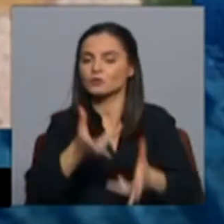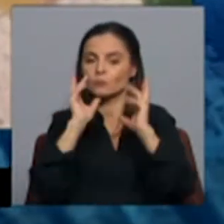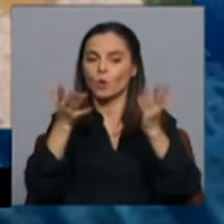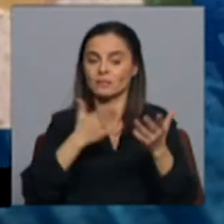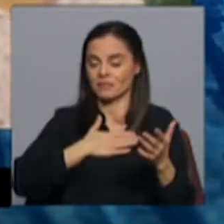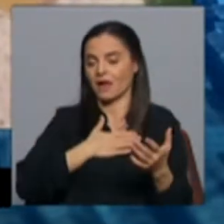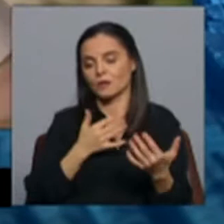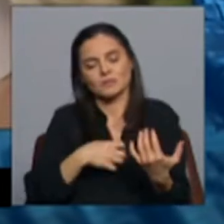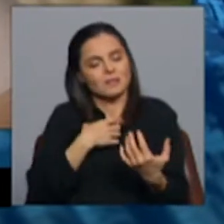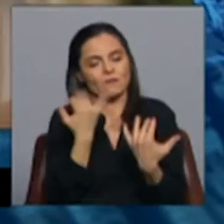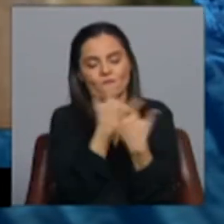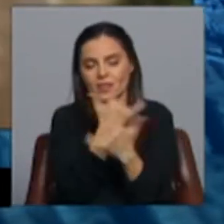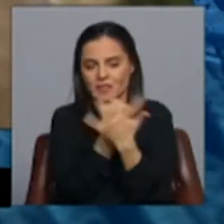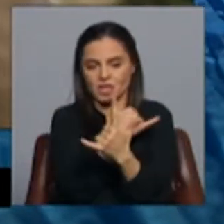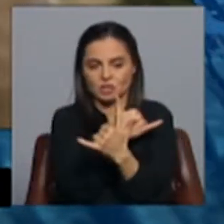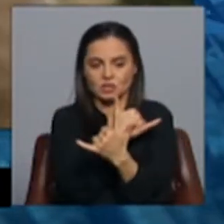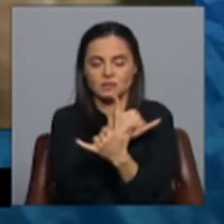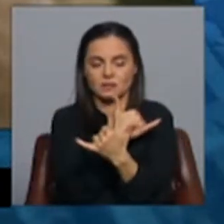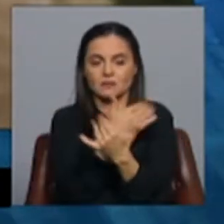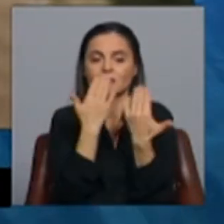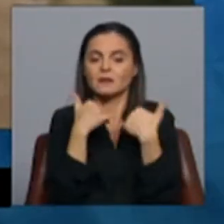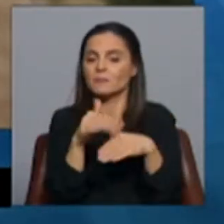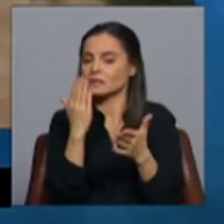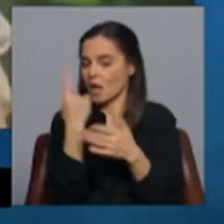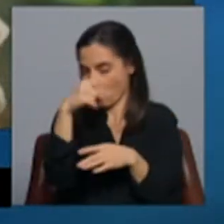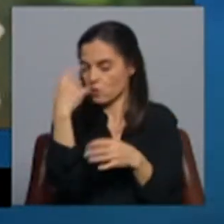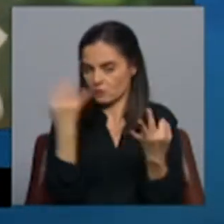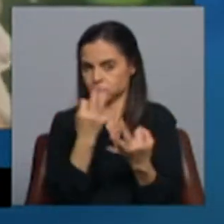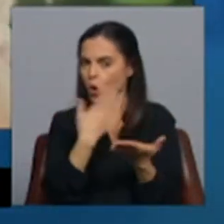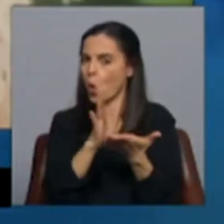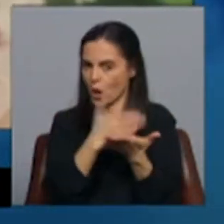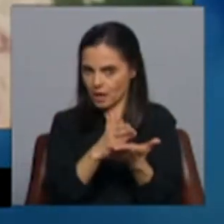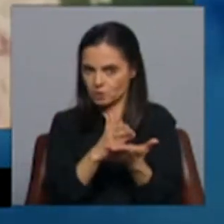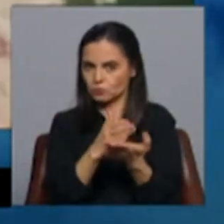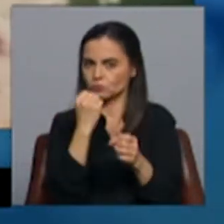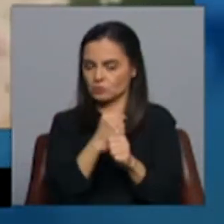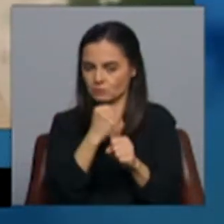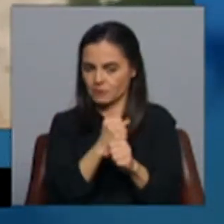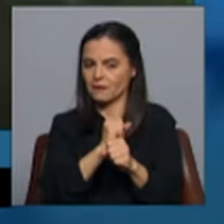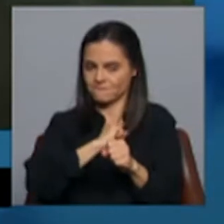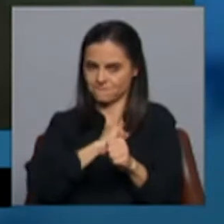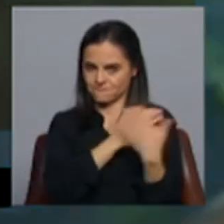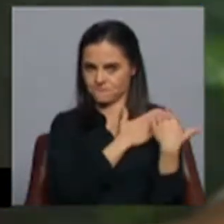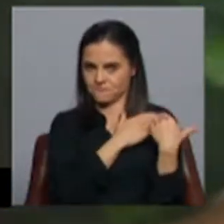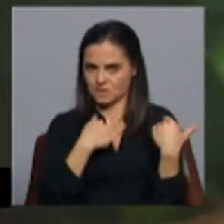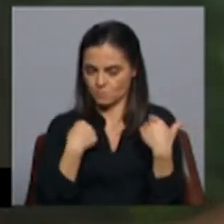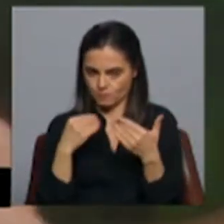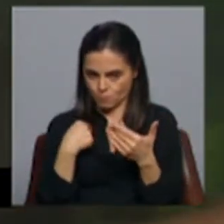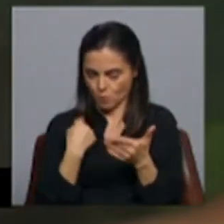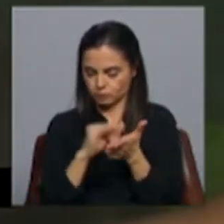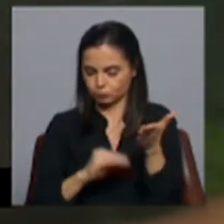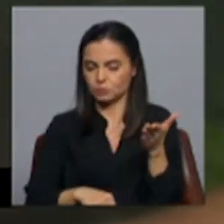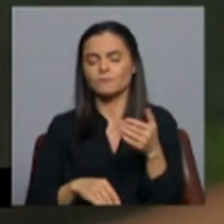feliz. Mas, tirando isso, o resto do álbum é inteiramente da minha autoria, sim. Olha,